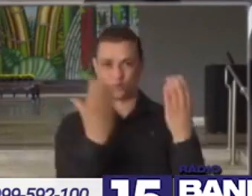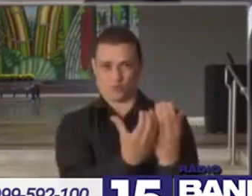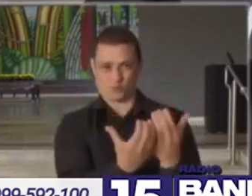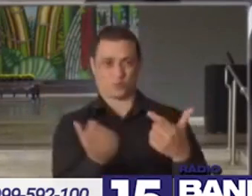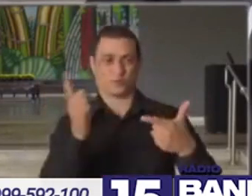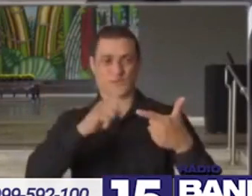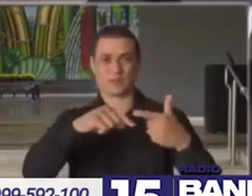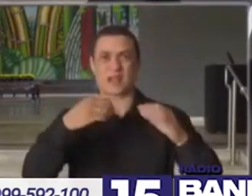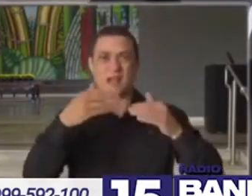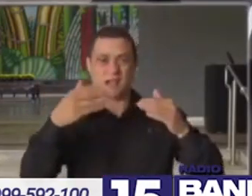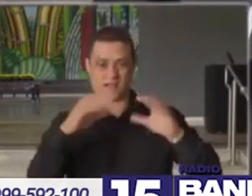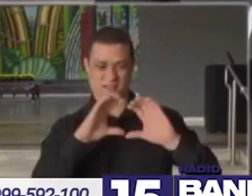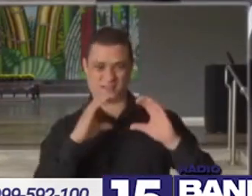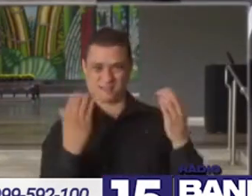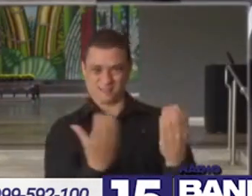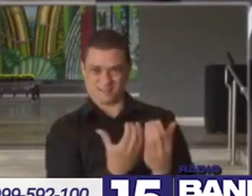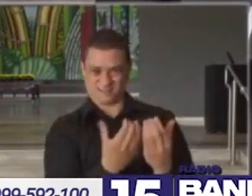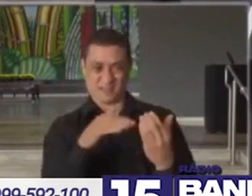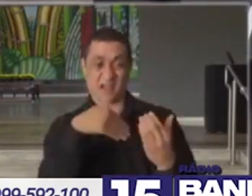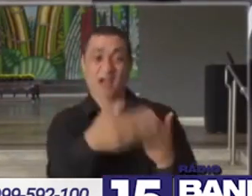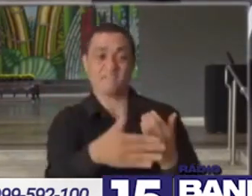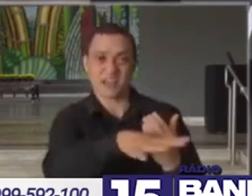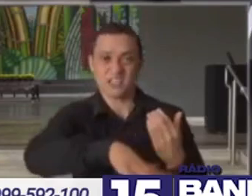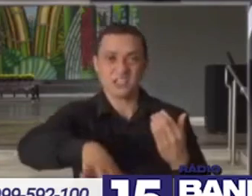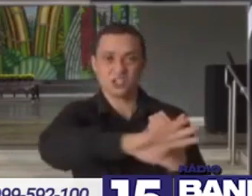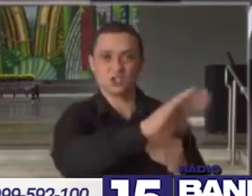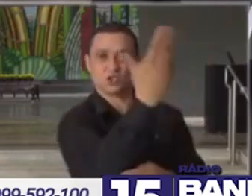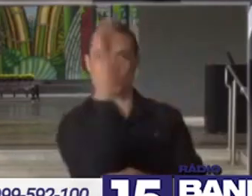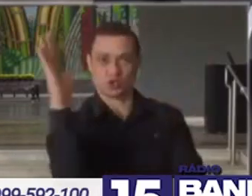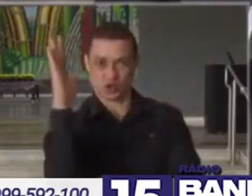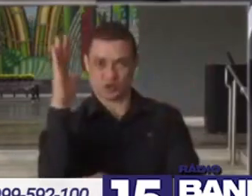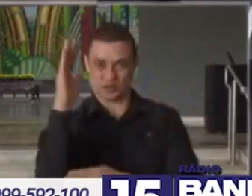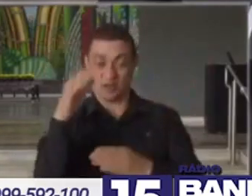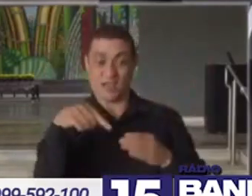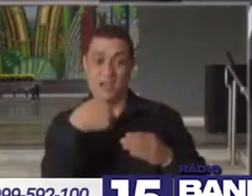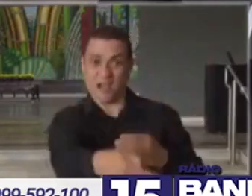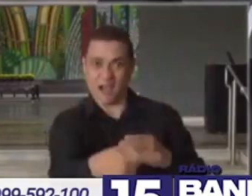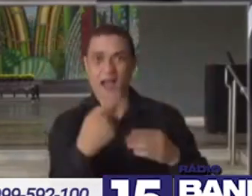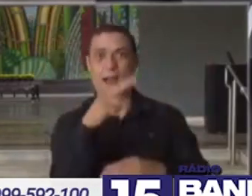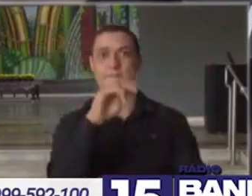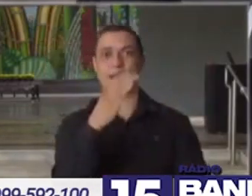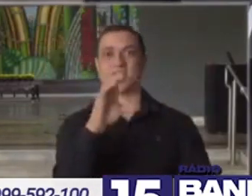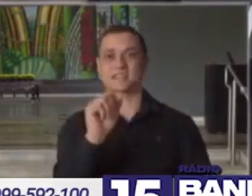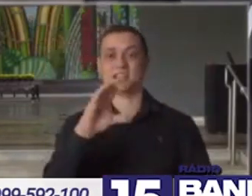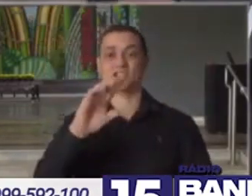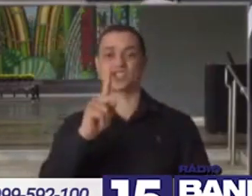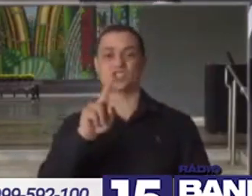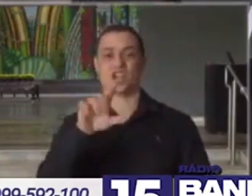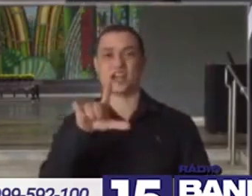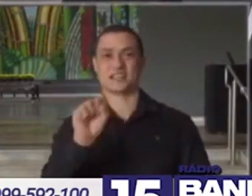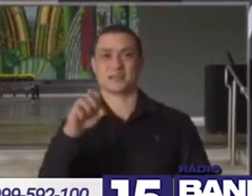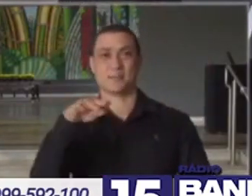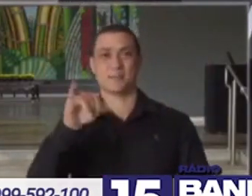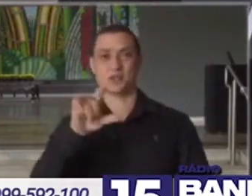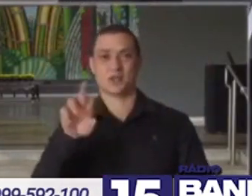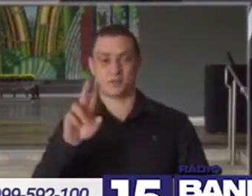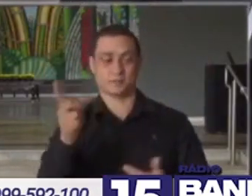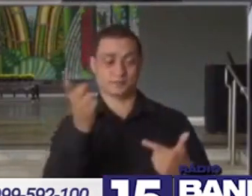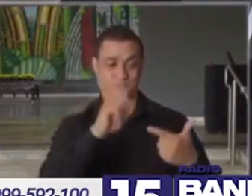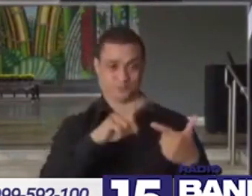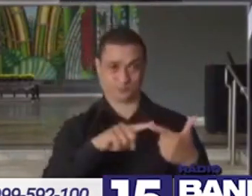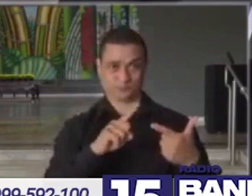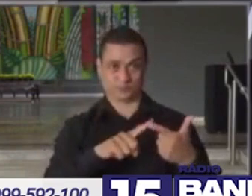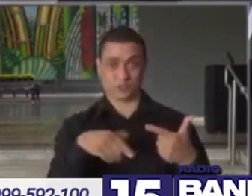Os postos de vacinação serão localizados, estes de drive-thru a que me referi, serão localizados no estádio do